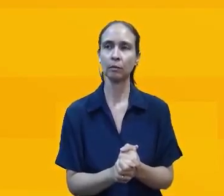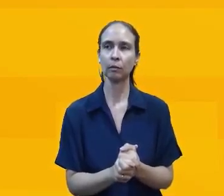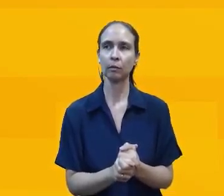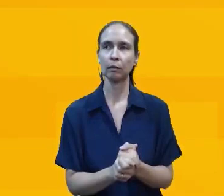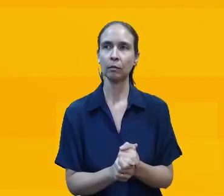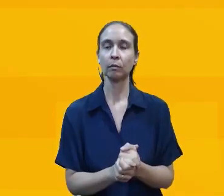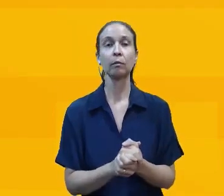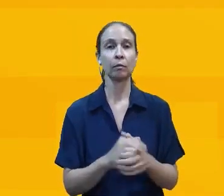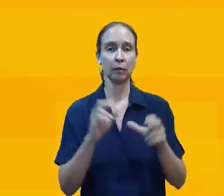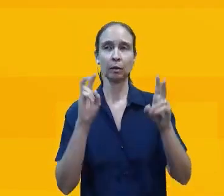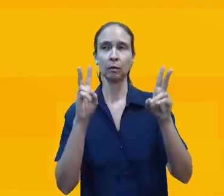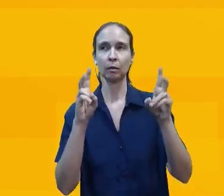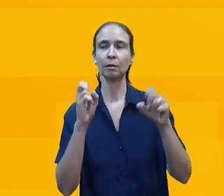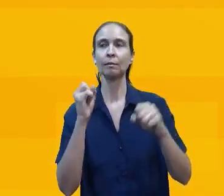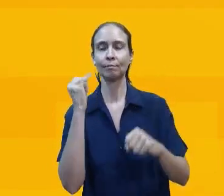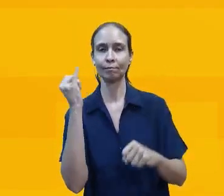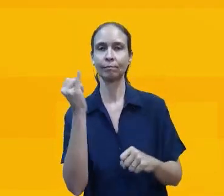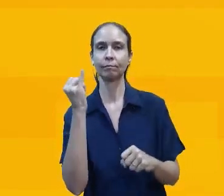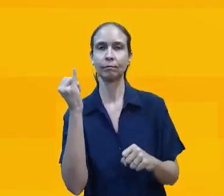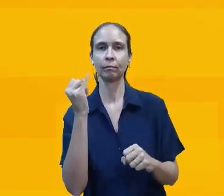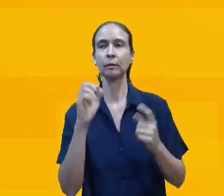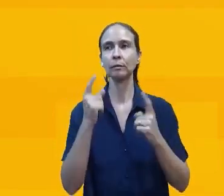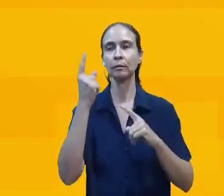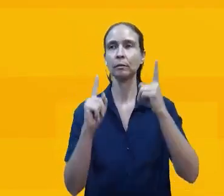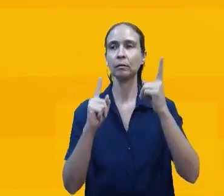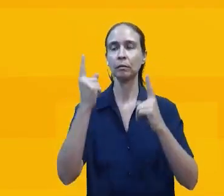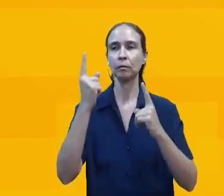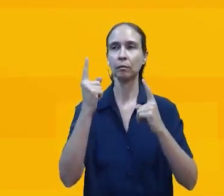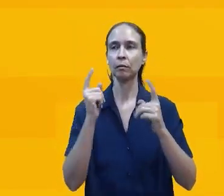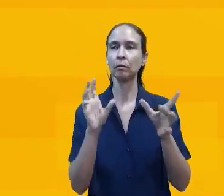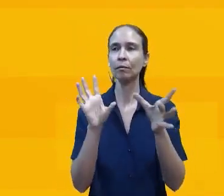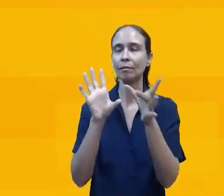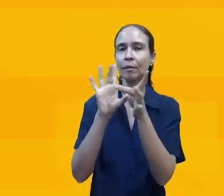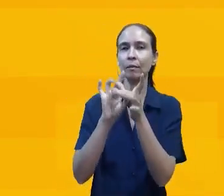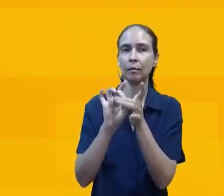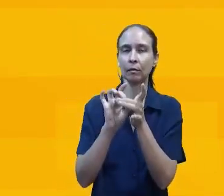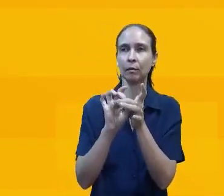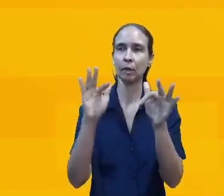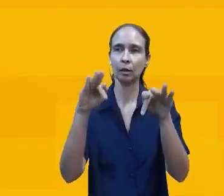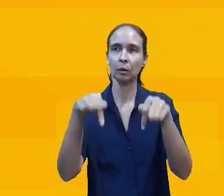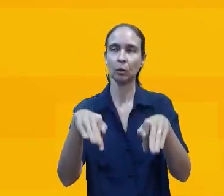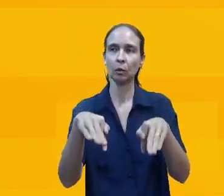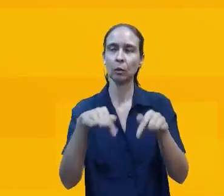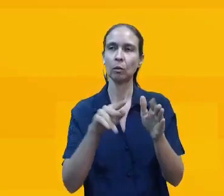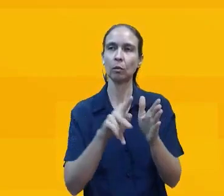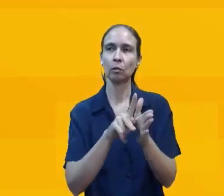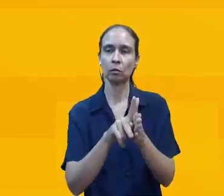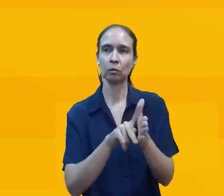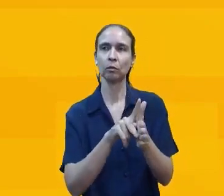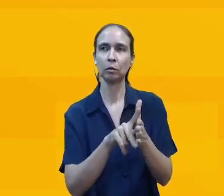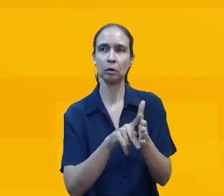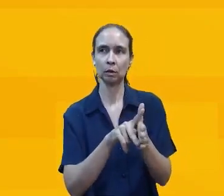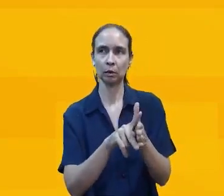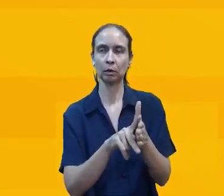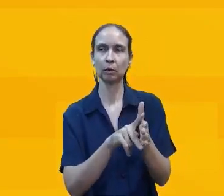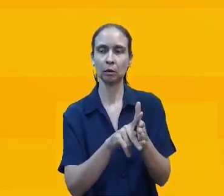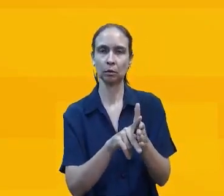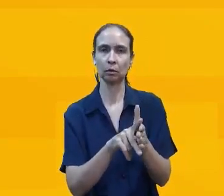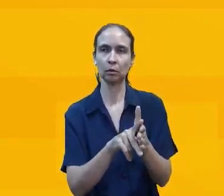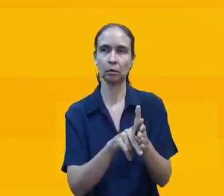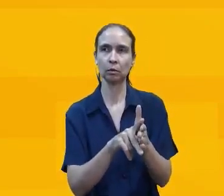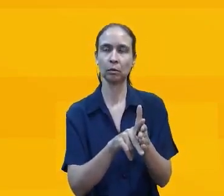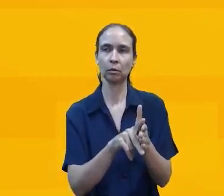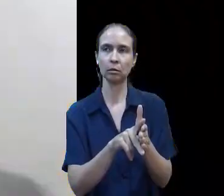produção integrada, ela no final do projeto, que não acabou, né? Não, eu falei no final, mas na verdade a gente